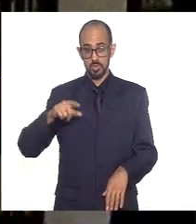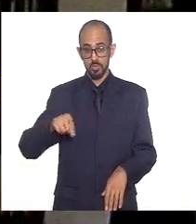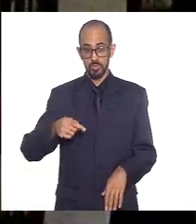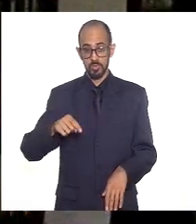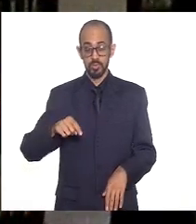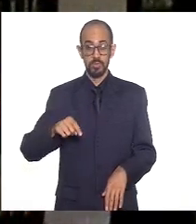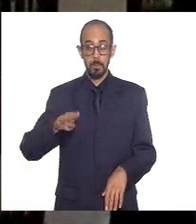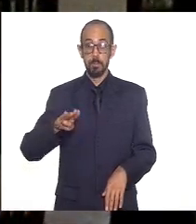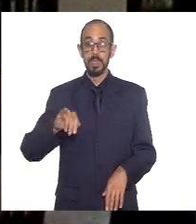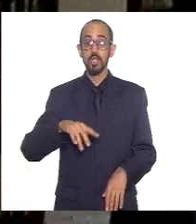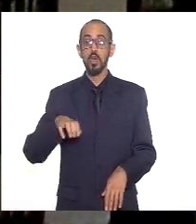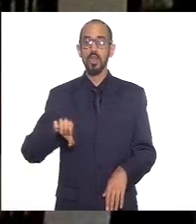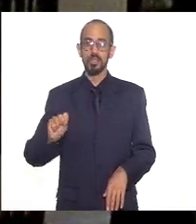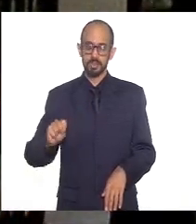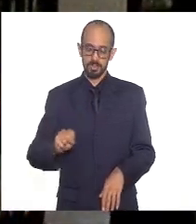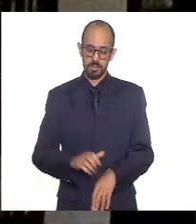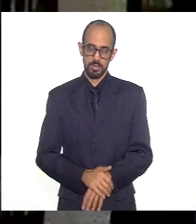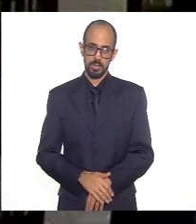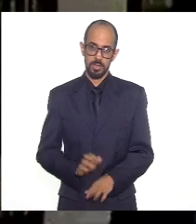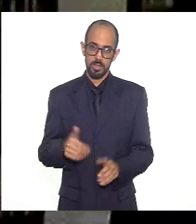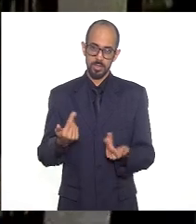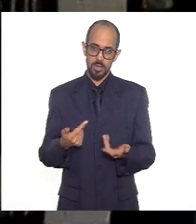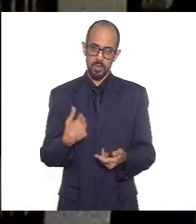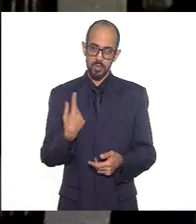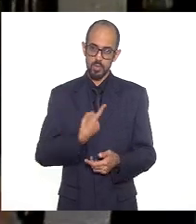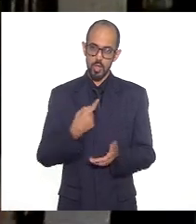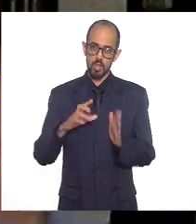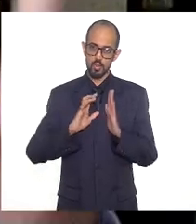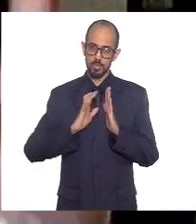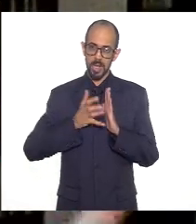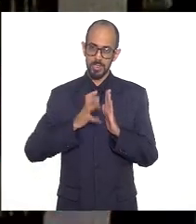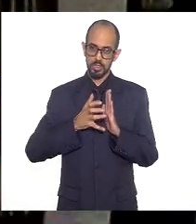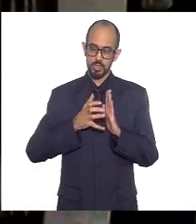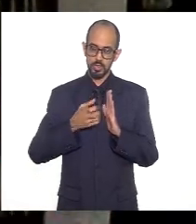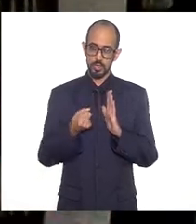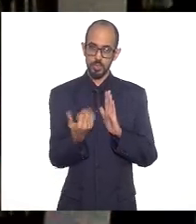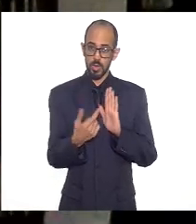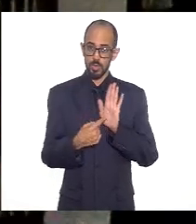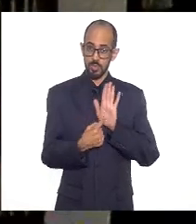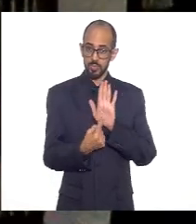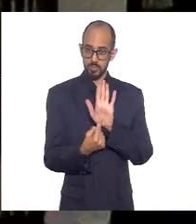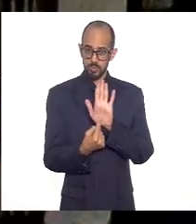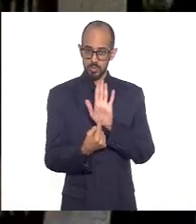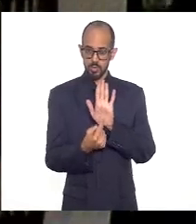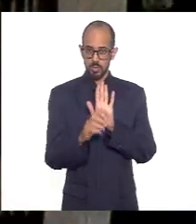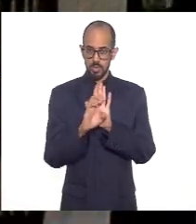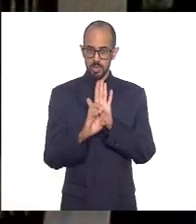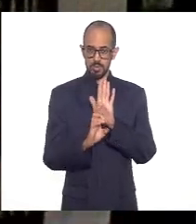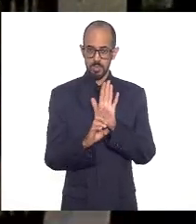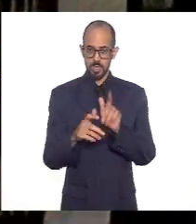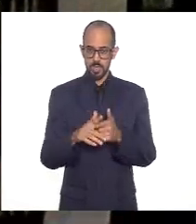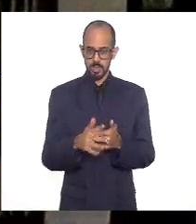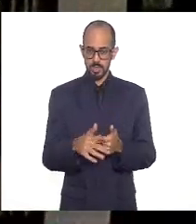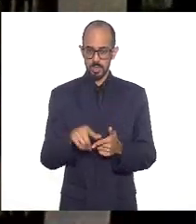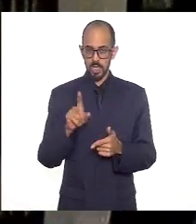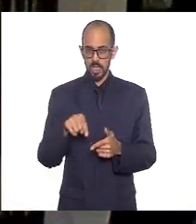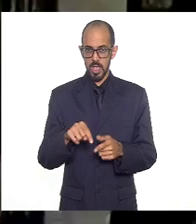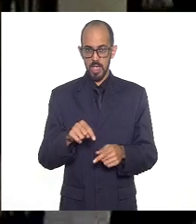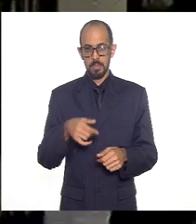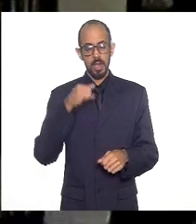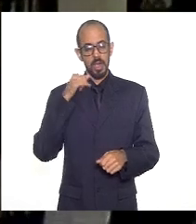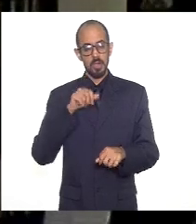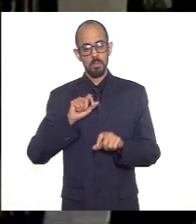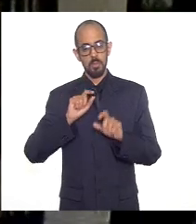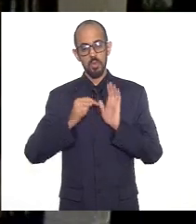Então, nossa bancada, quando fez a apresentação de emendas, é para, primeiro, indicar que